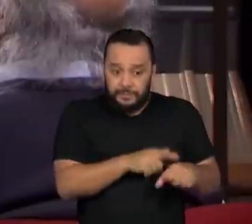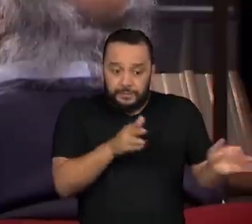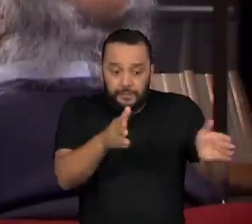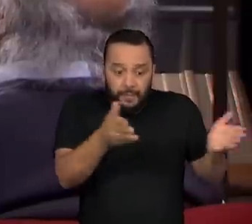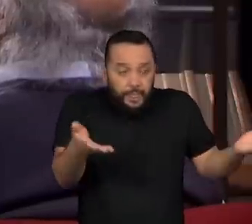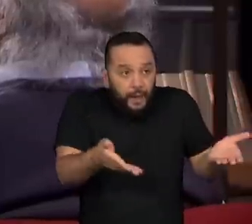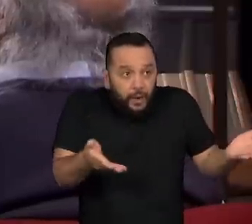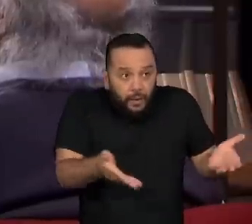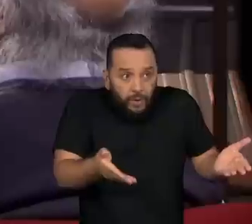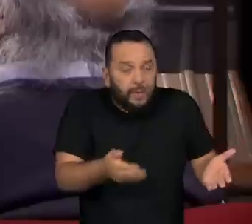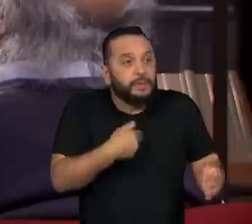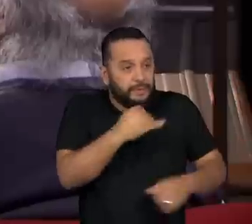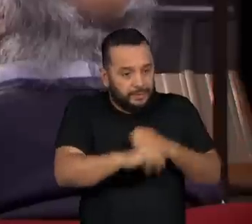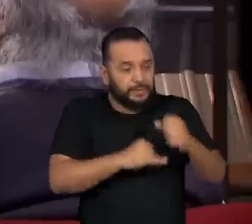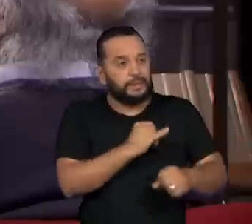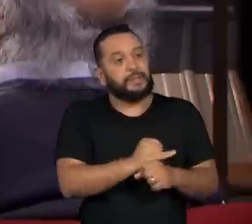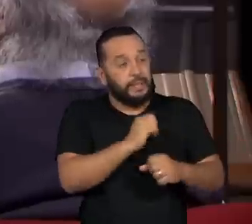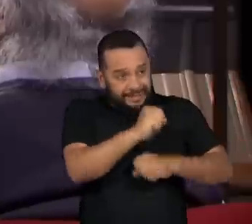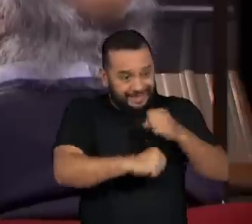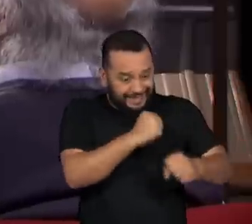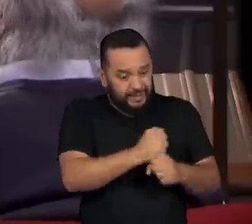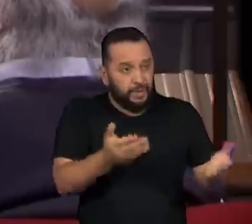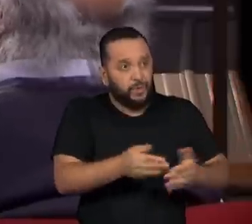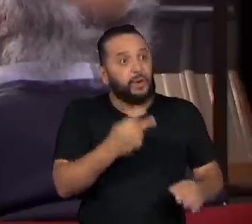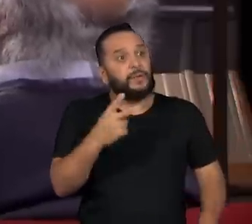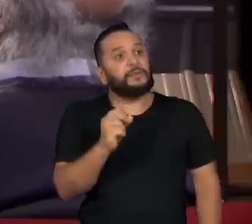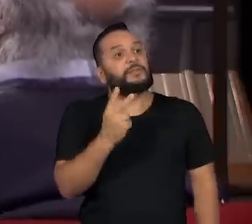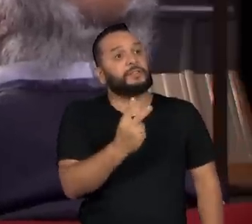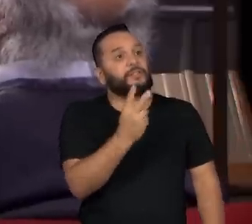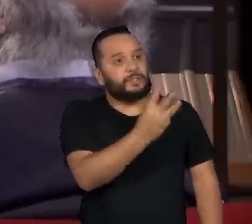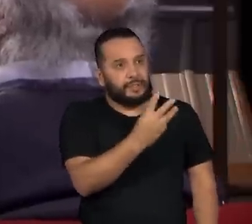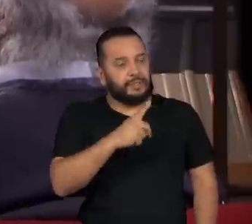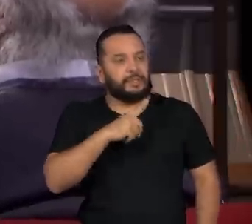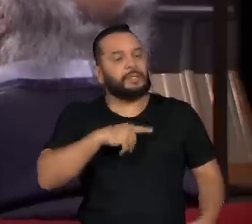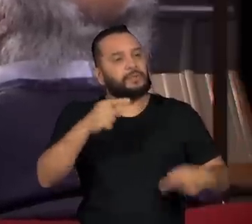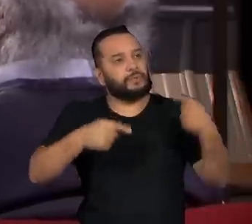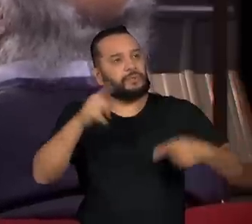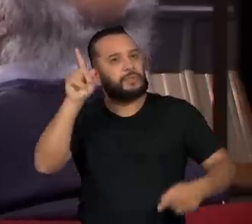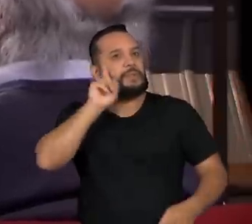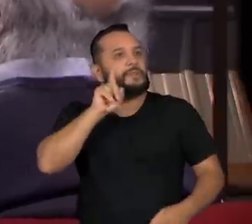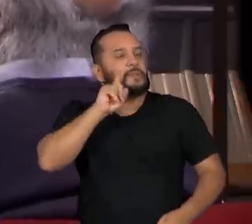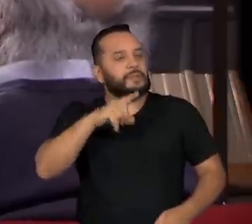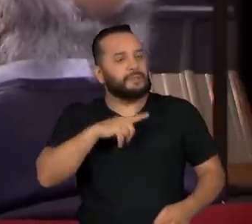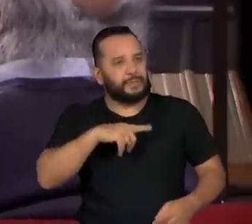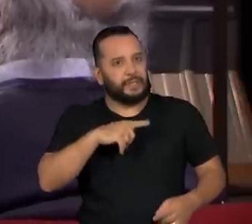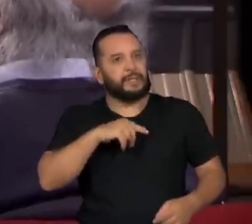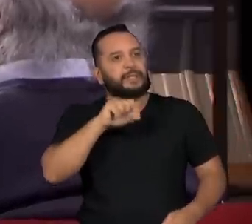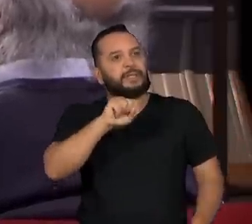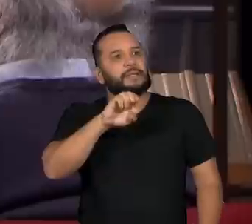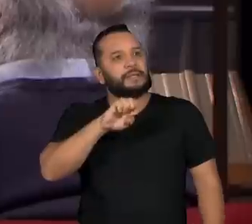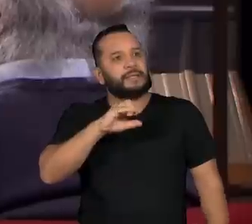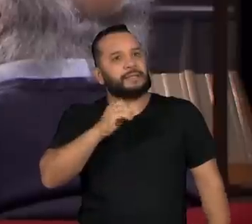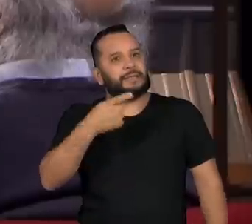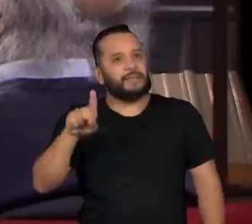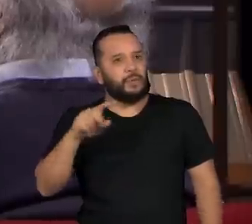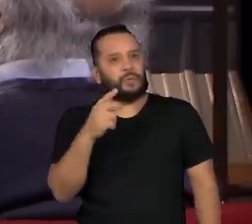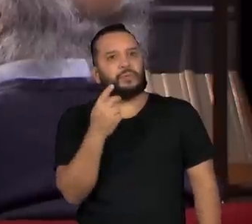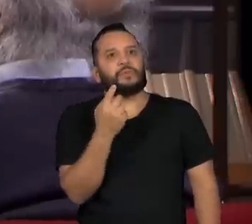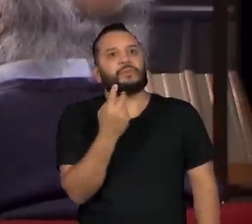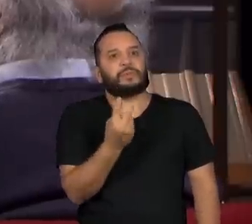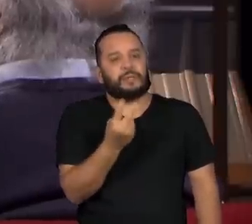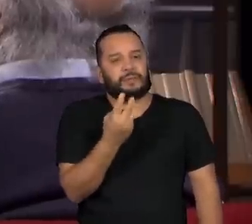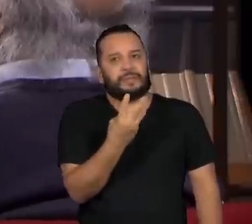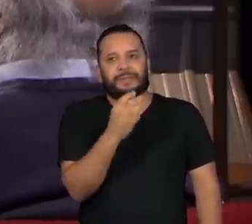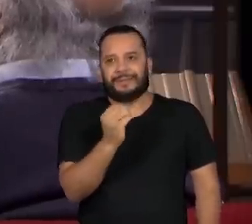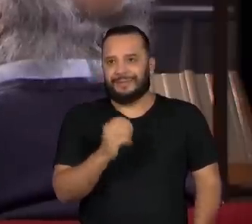época deste ano de 2023 está sendo discutido no Estados Unidos o tal da sessão 230 né é que é